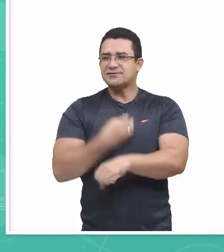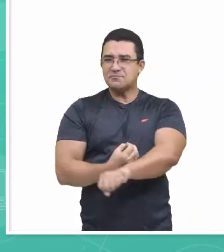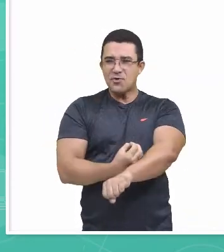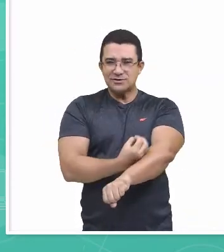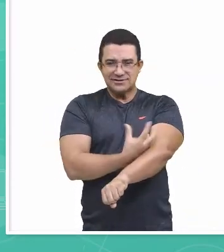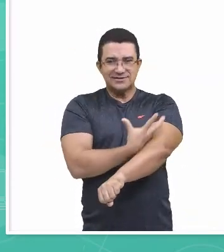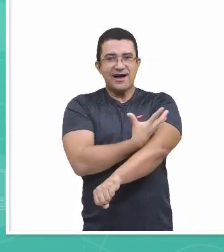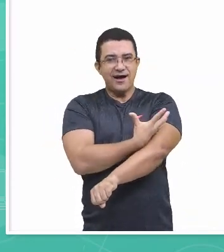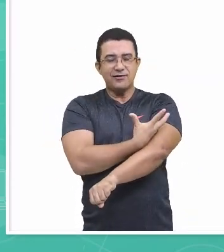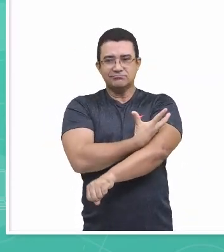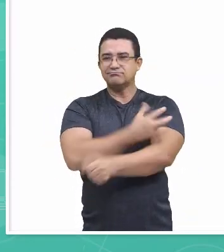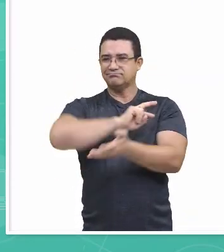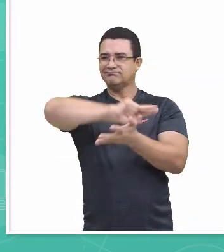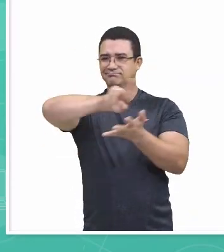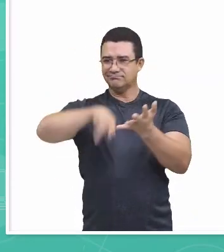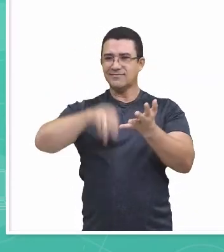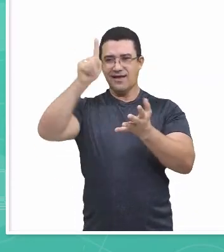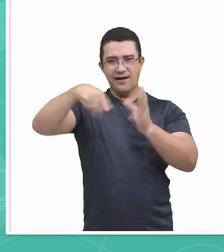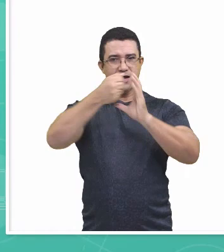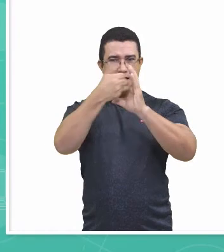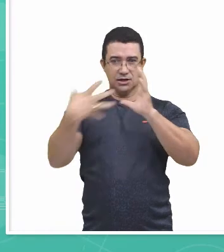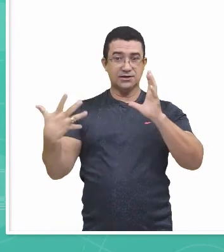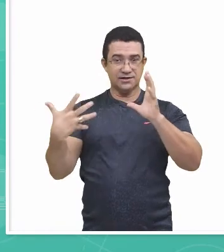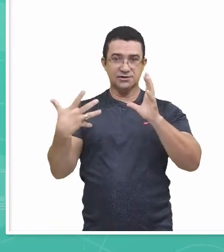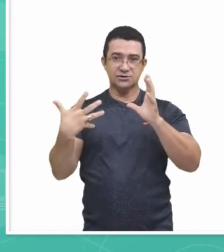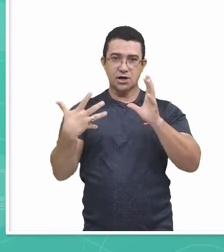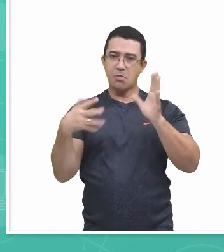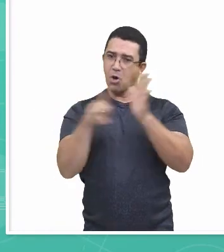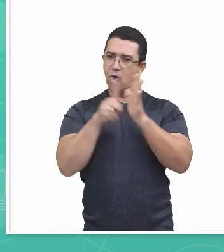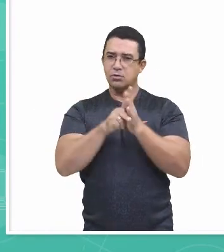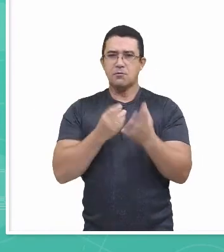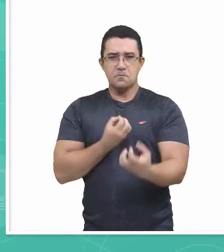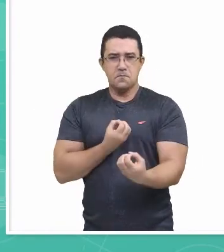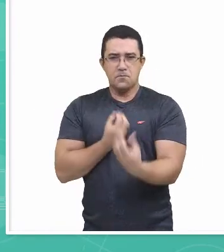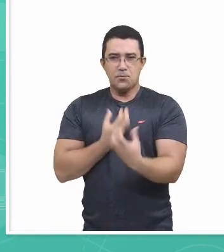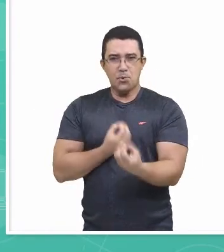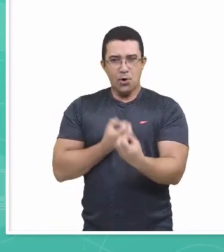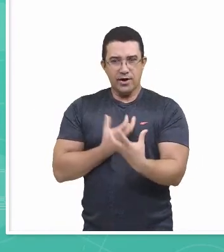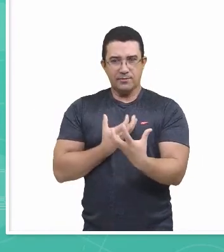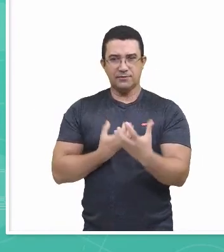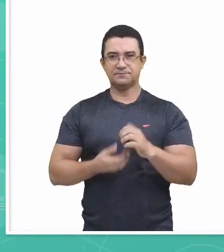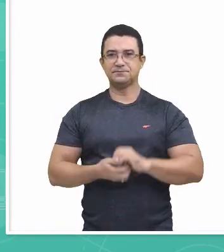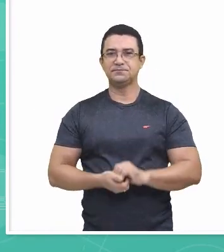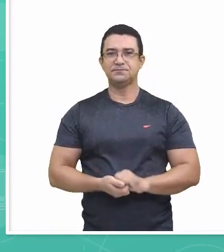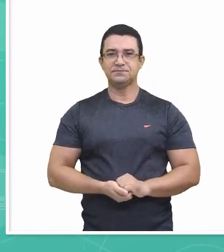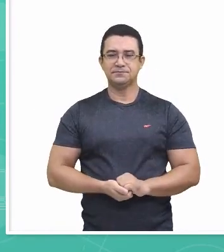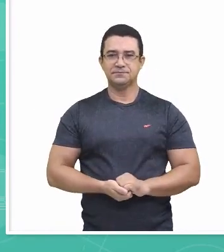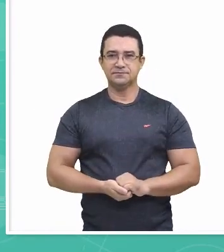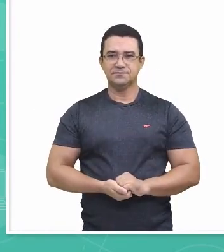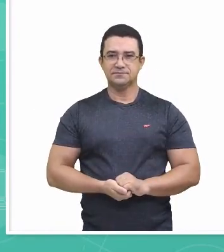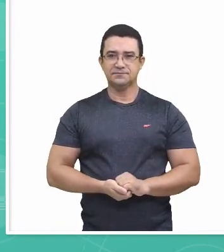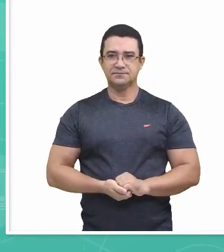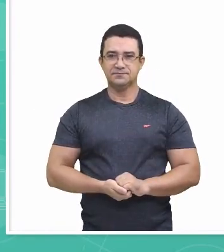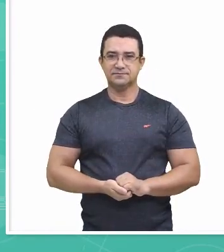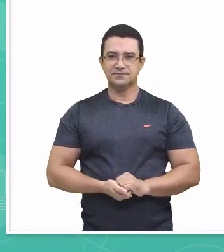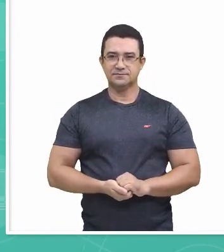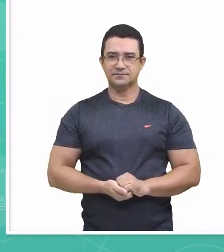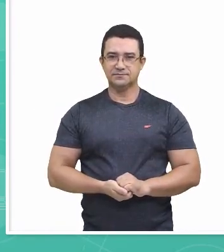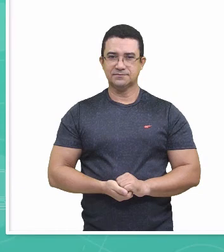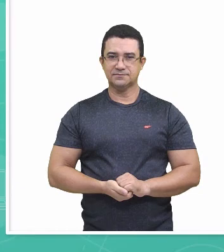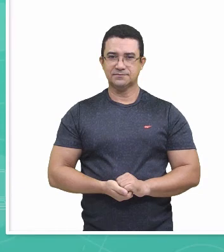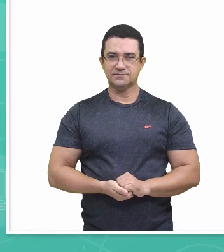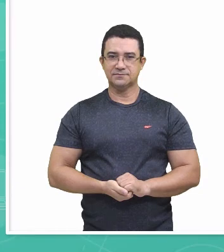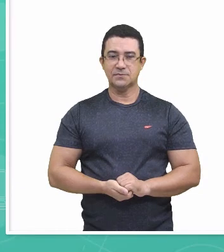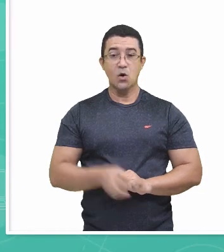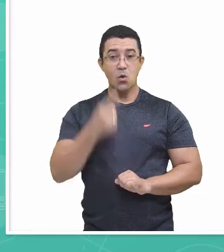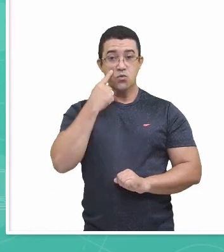Então, é uma das características do poema, ok? Muito bem. Vamos ver outros aspectos